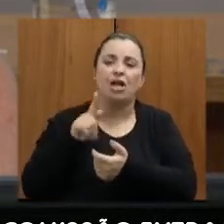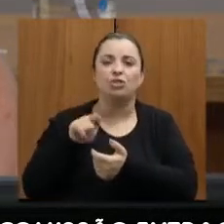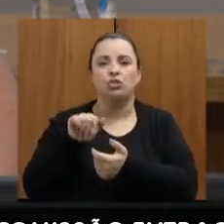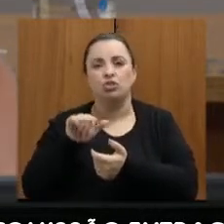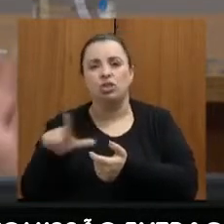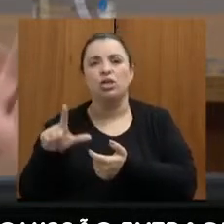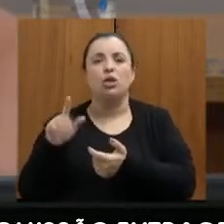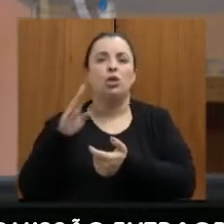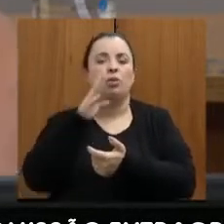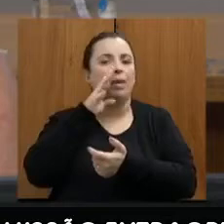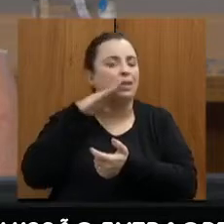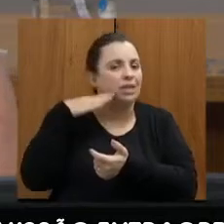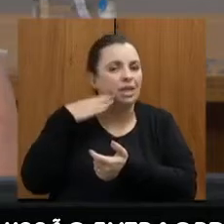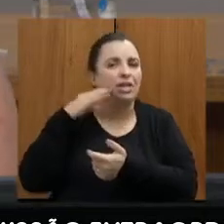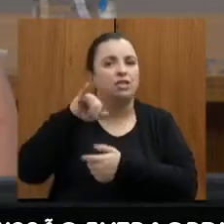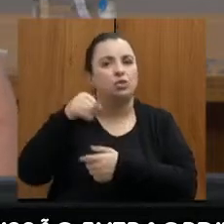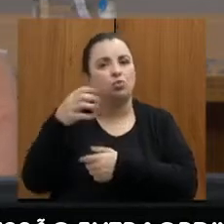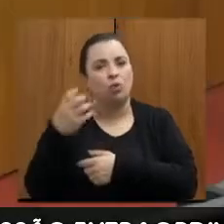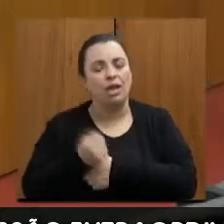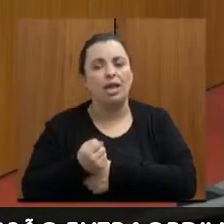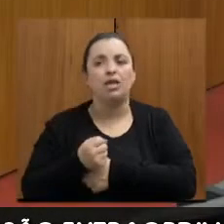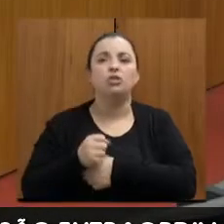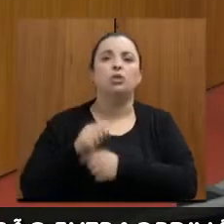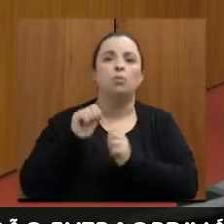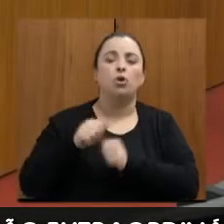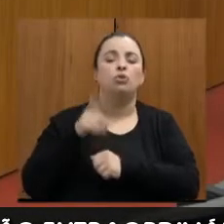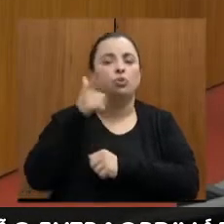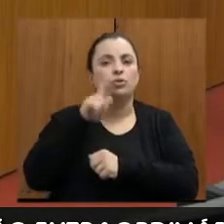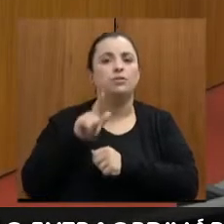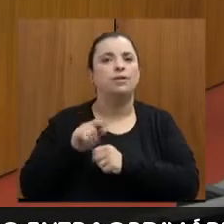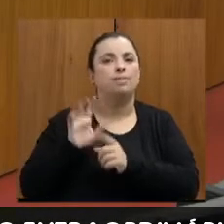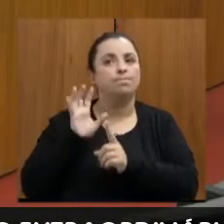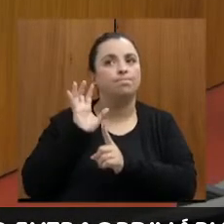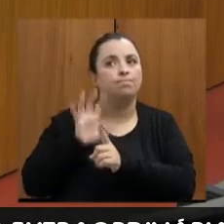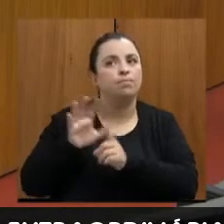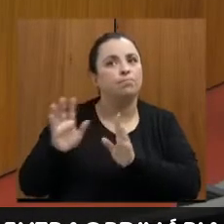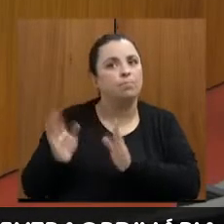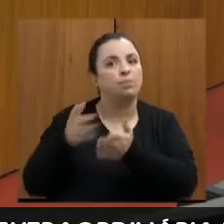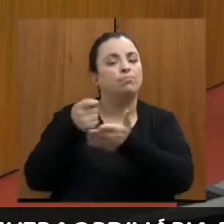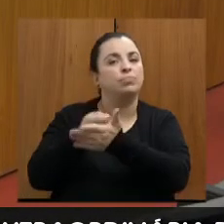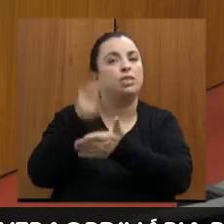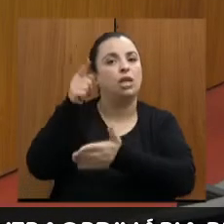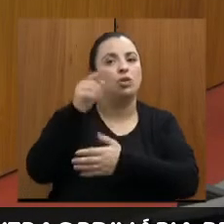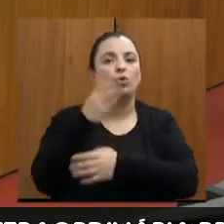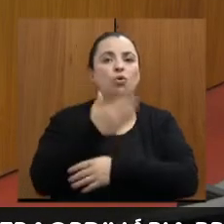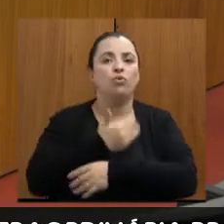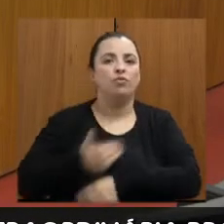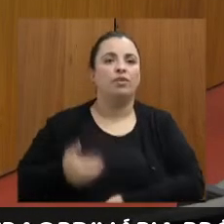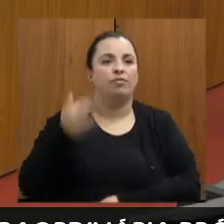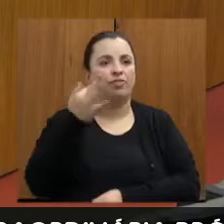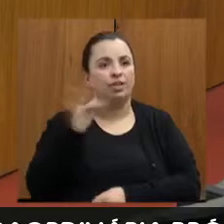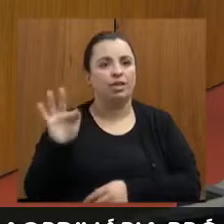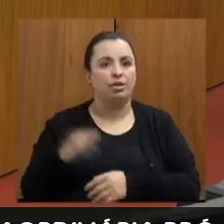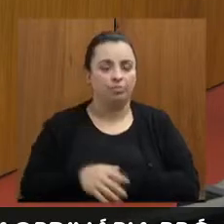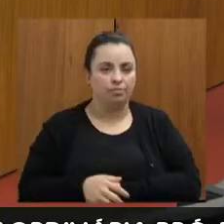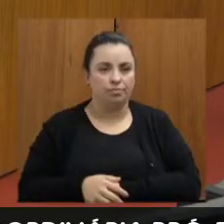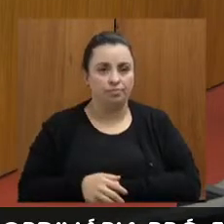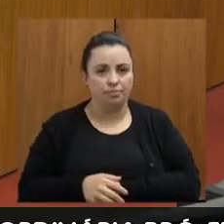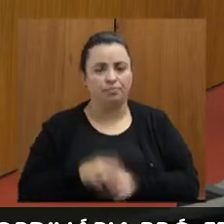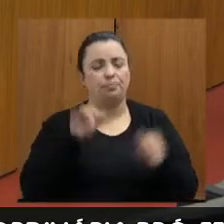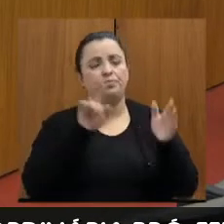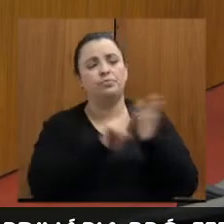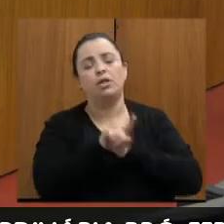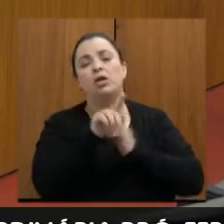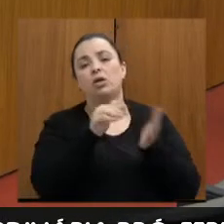podem nos ajudar a empurrar essa falta no governo federal o secretário a concessão no início do governo